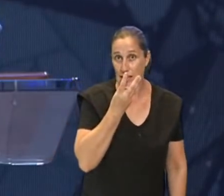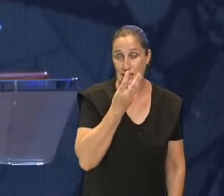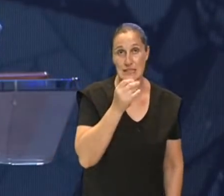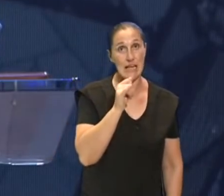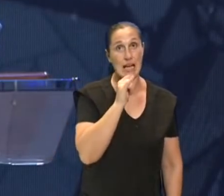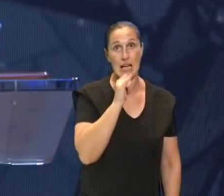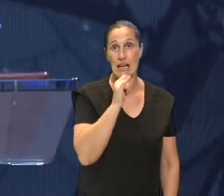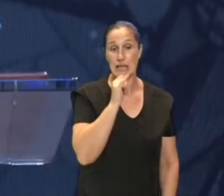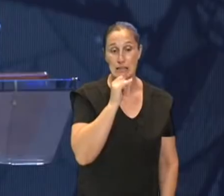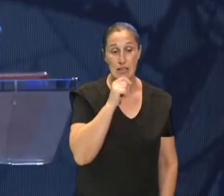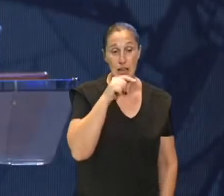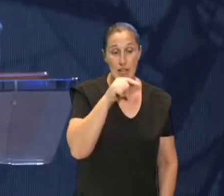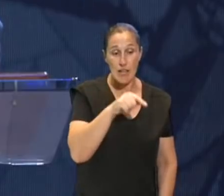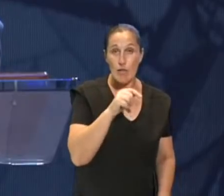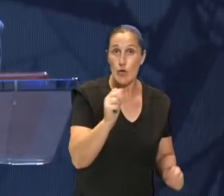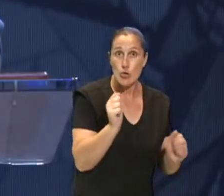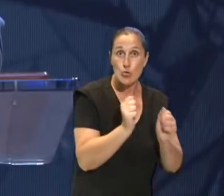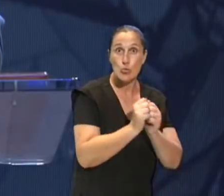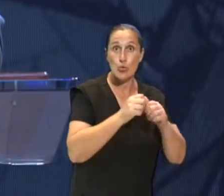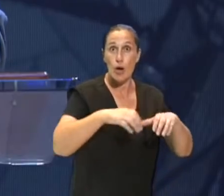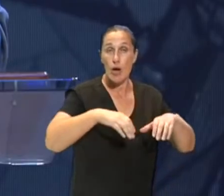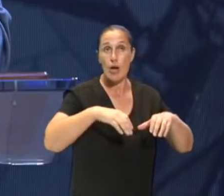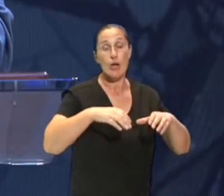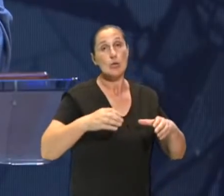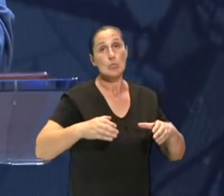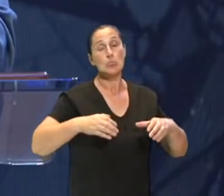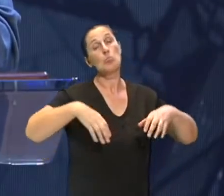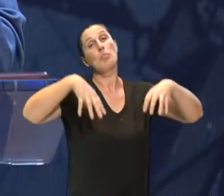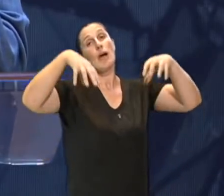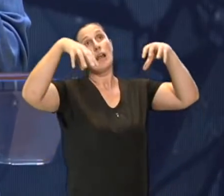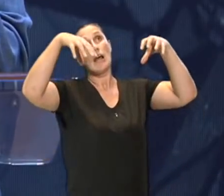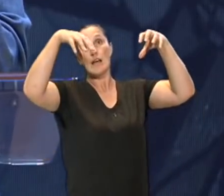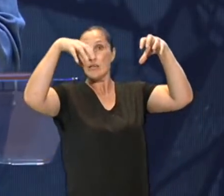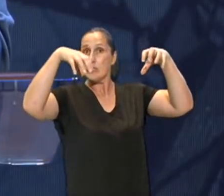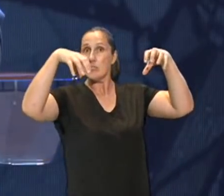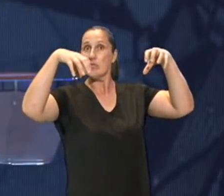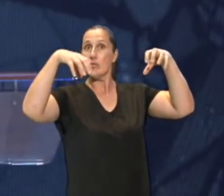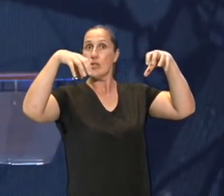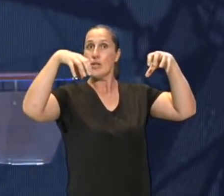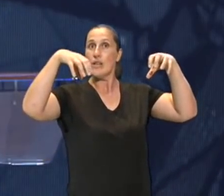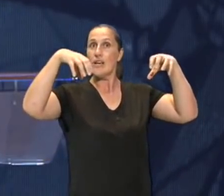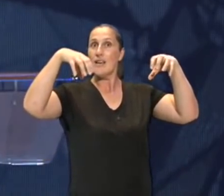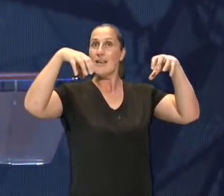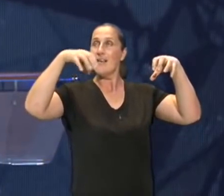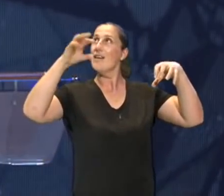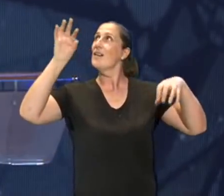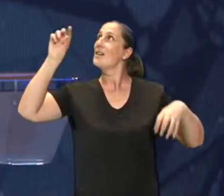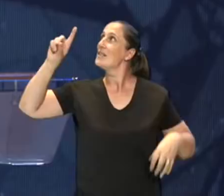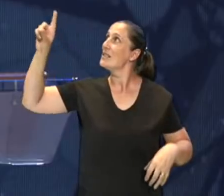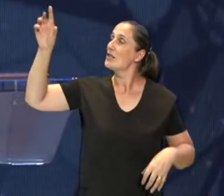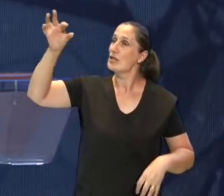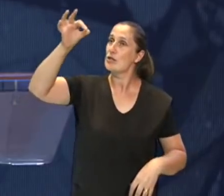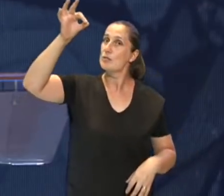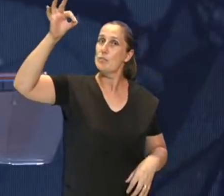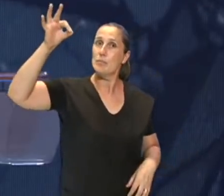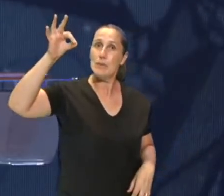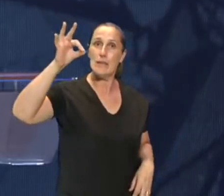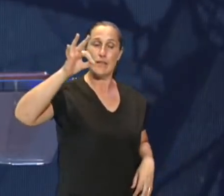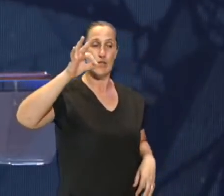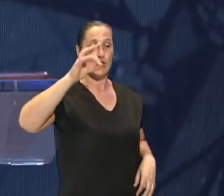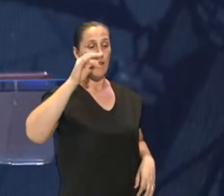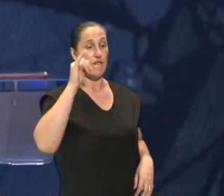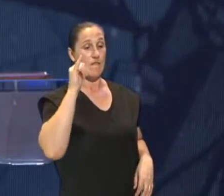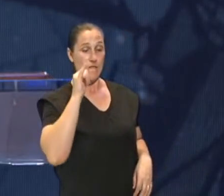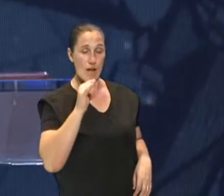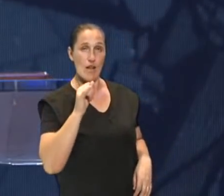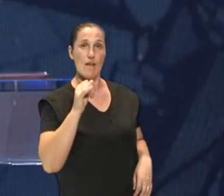pátio do palácio, o Espírito do Senhor vai a ele e diz assim: volta lá e diz para o